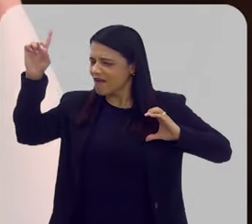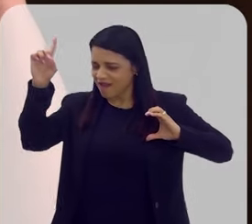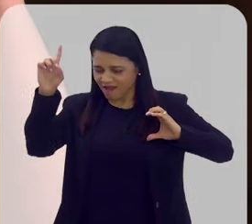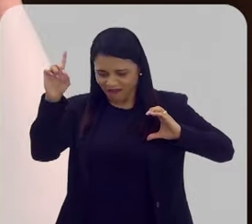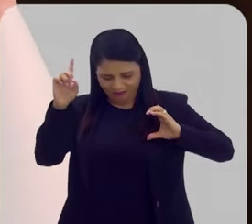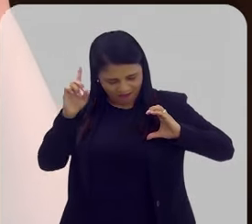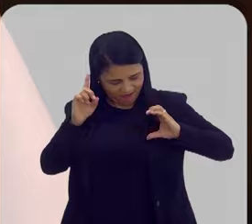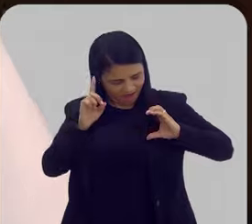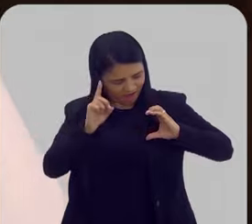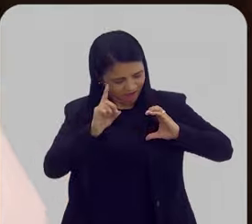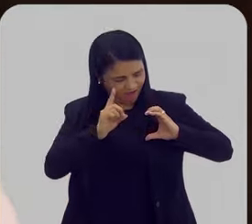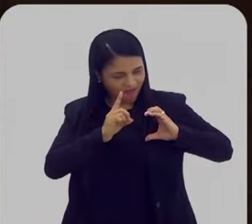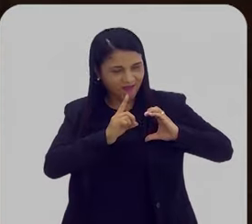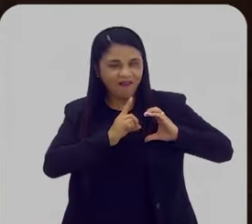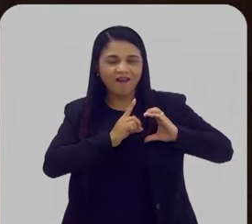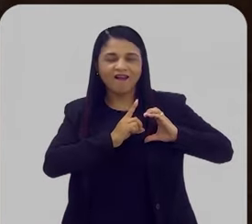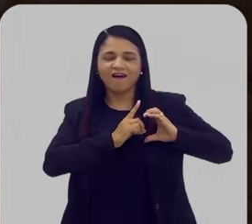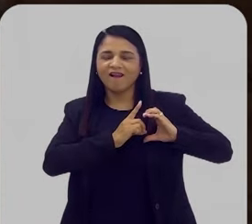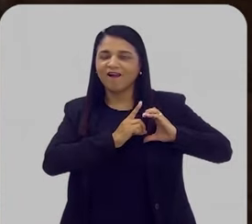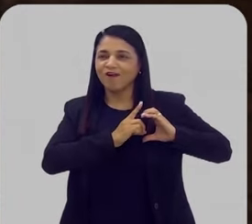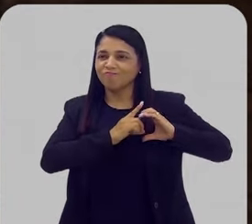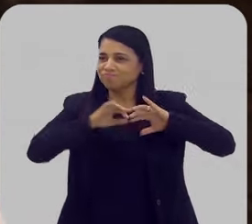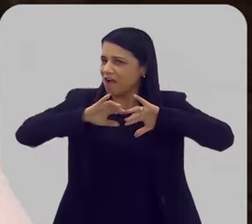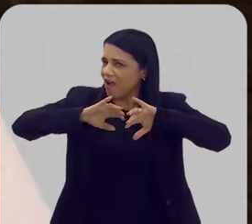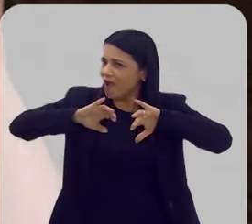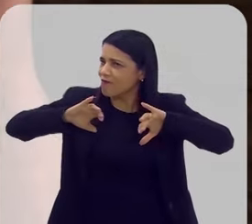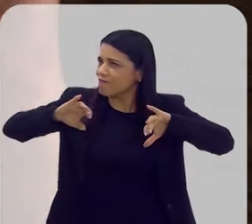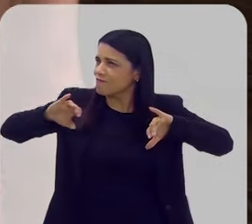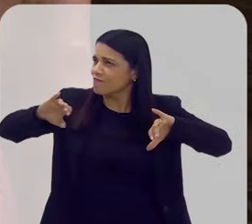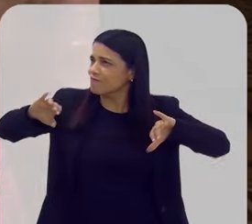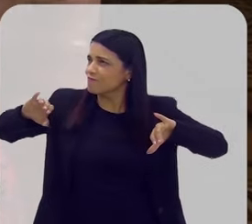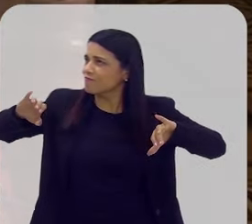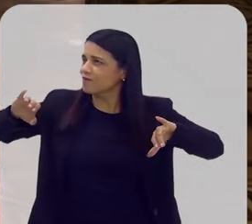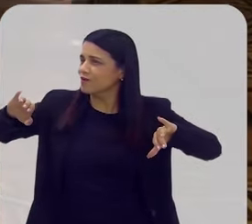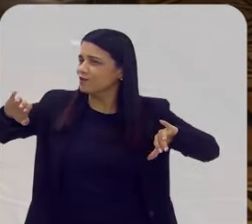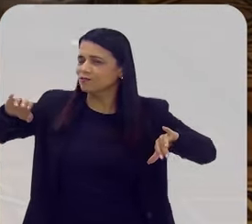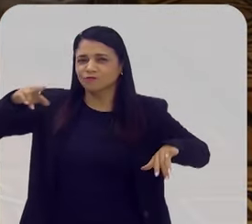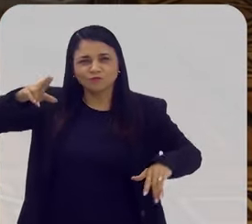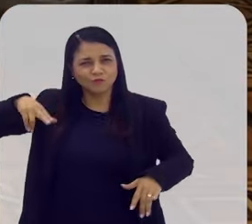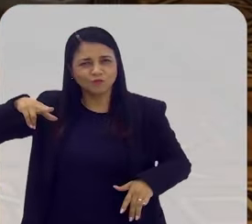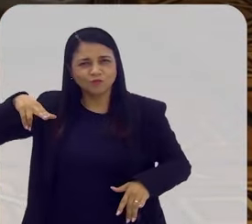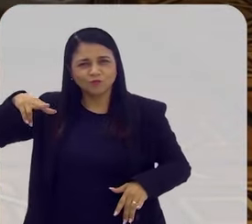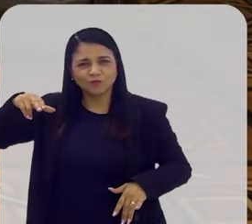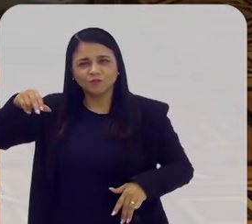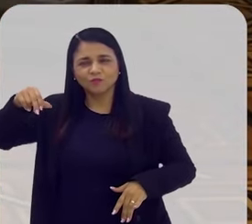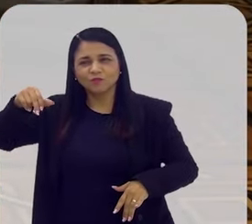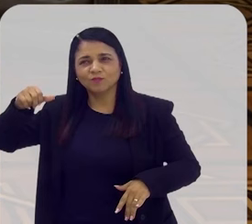chama. Não me deixe estar longe sem